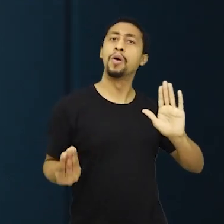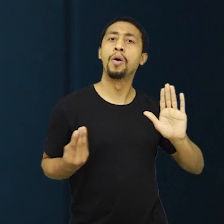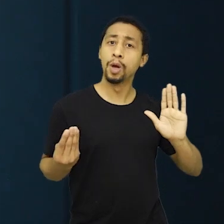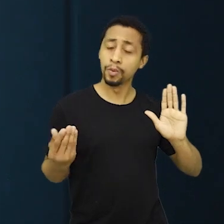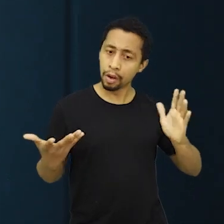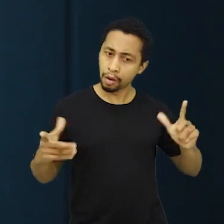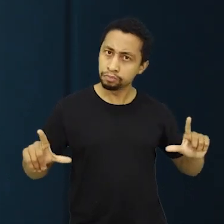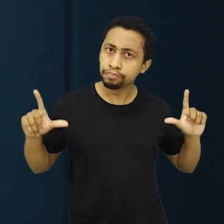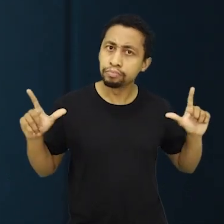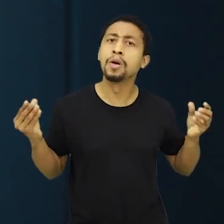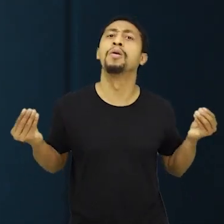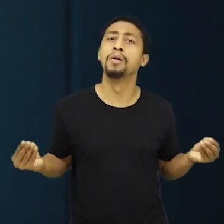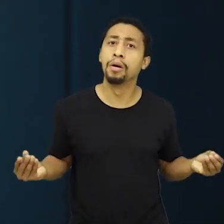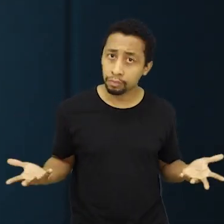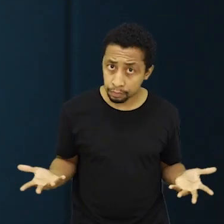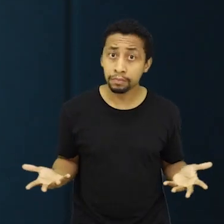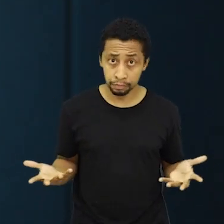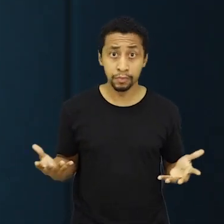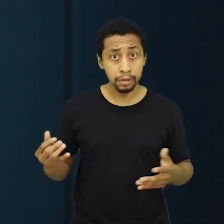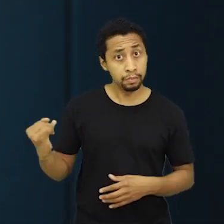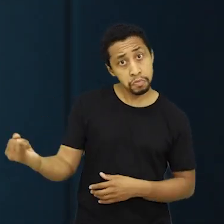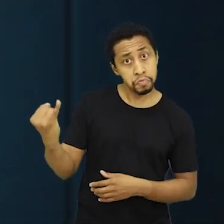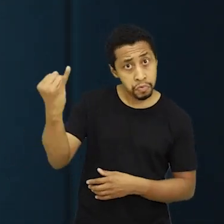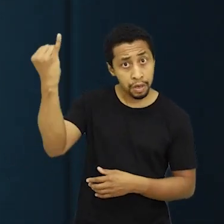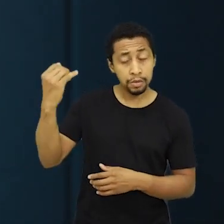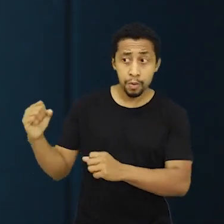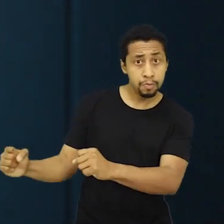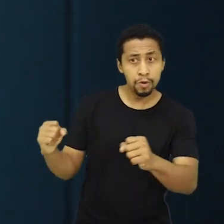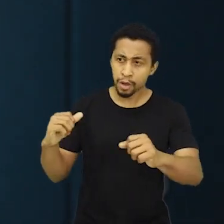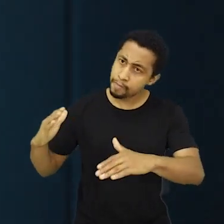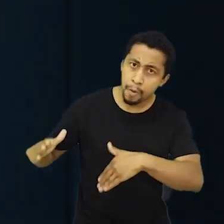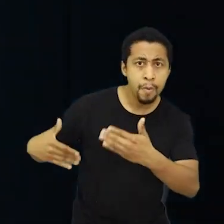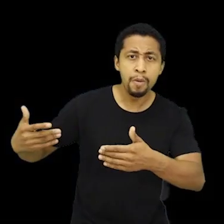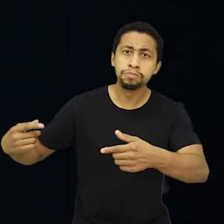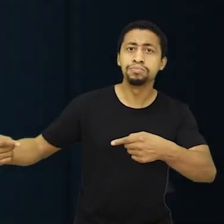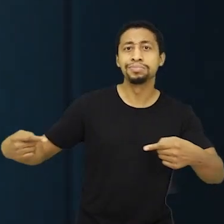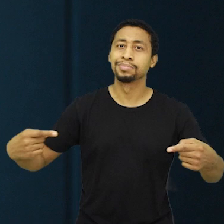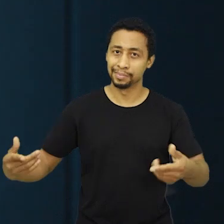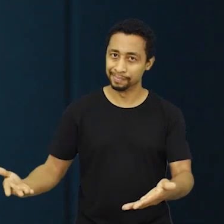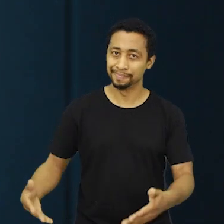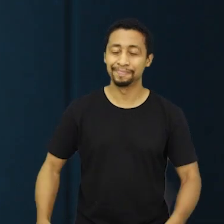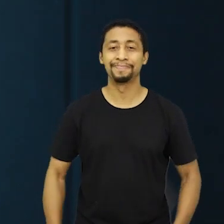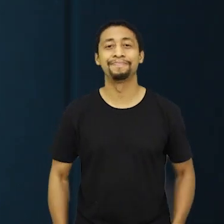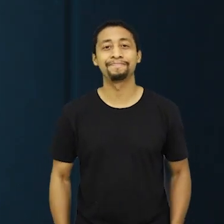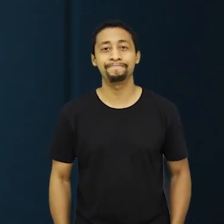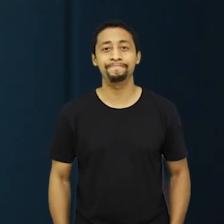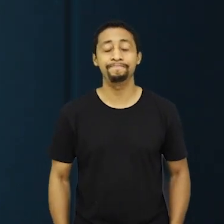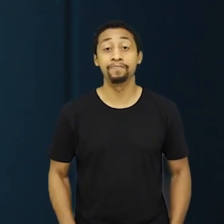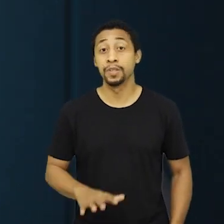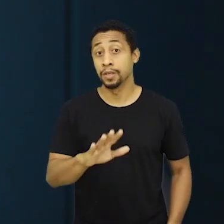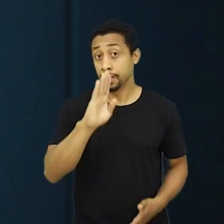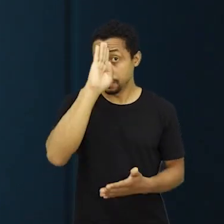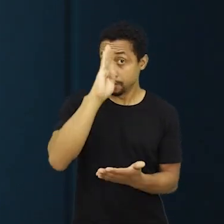fundamental para deslocar dinâmicas de poder muito maiores, né? Eu acredito que